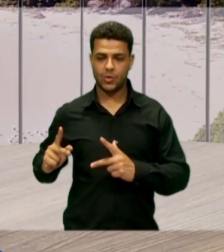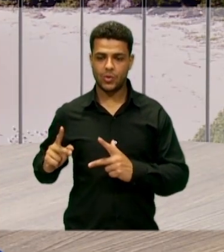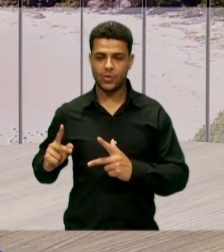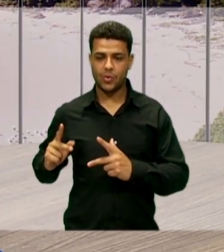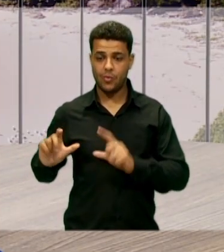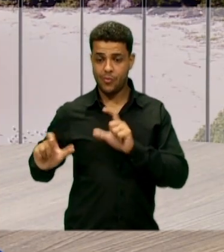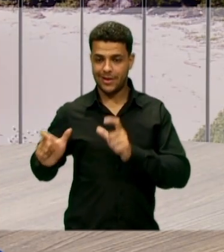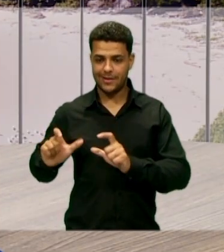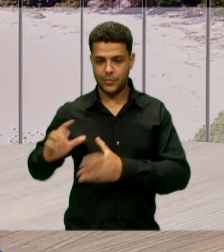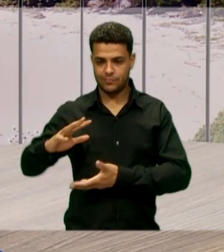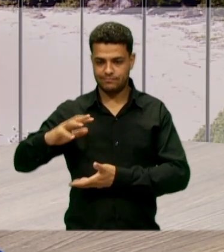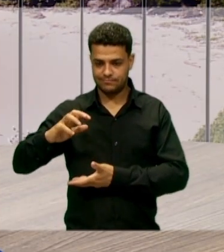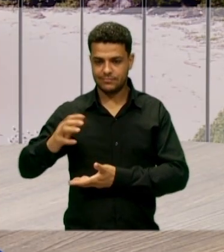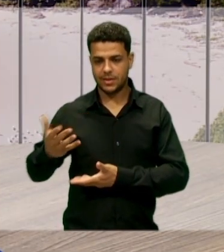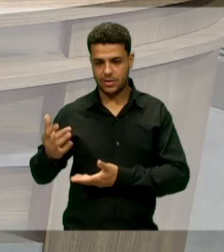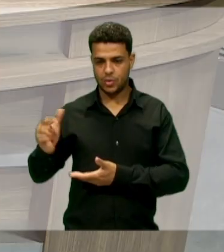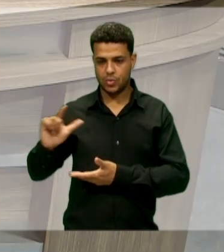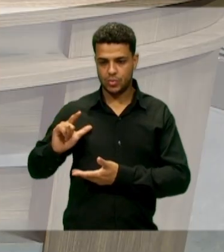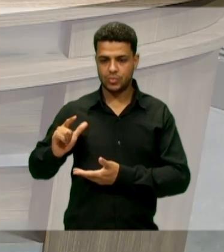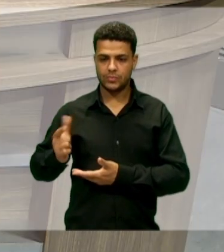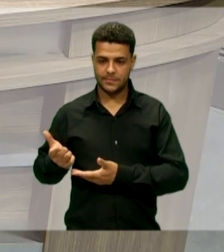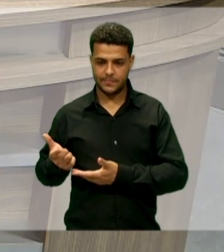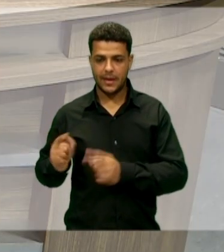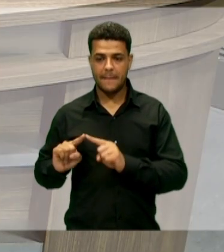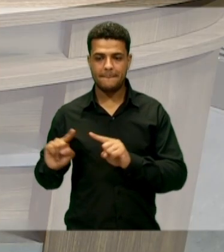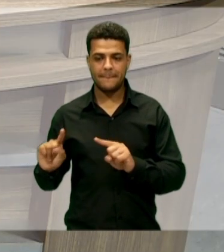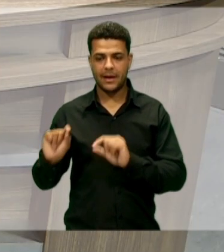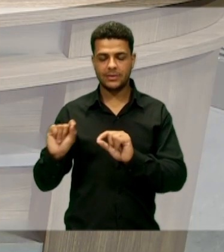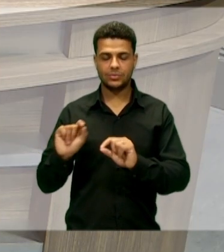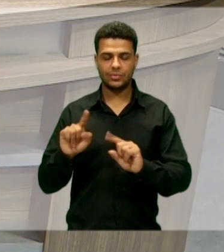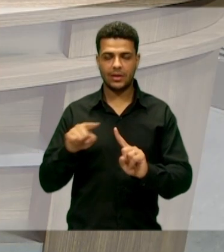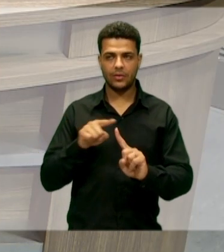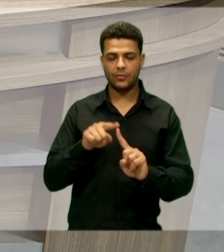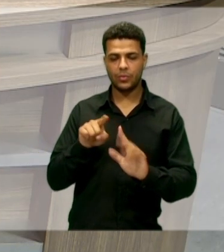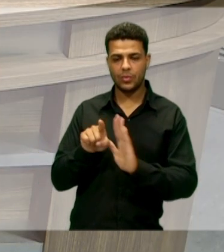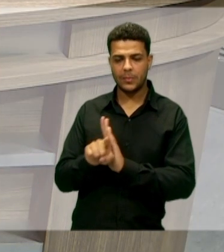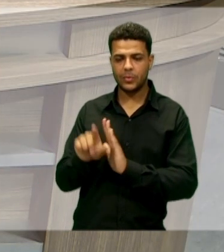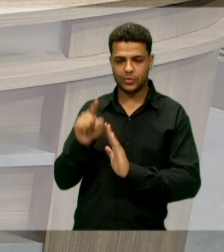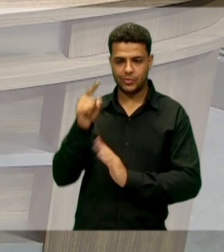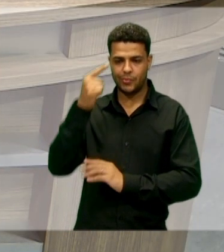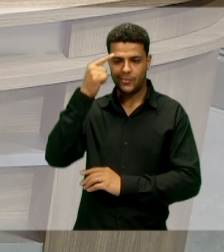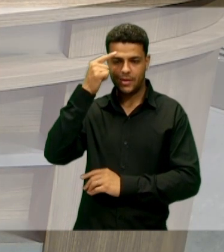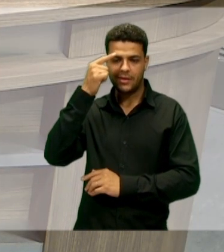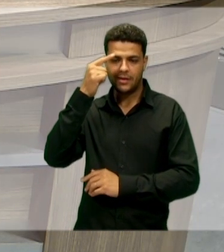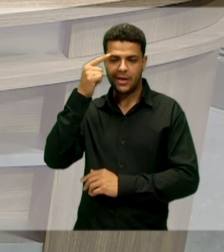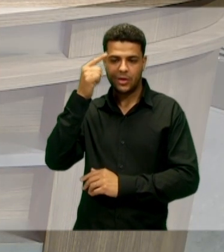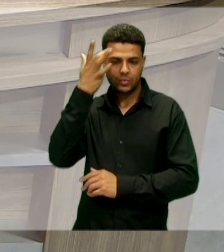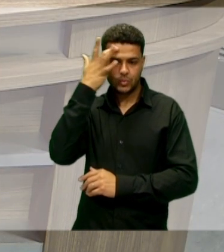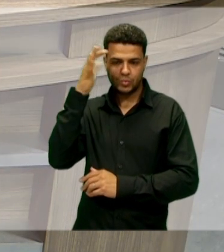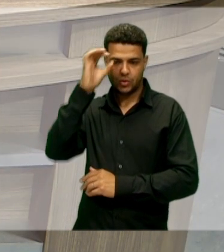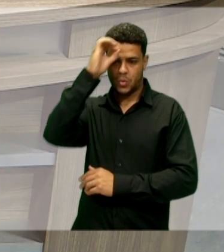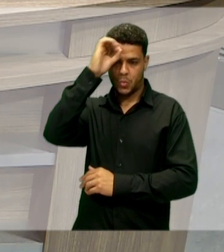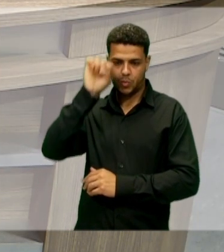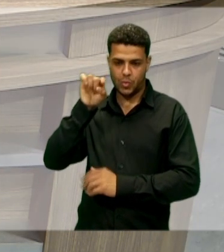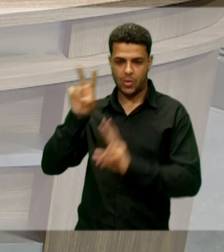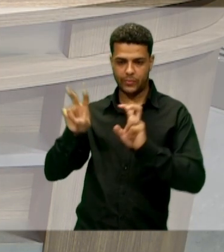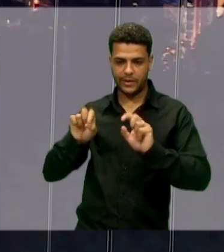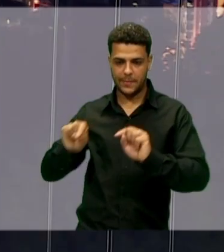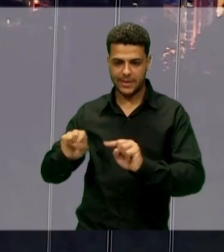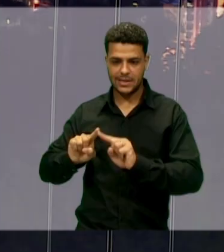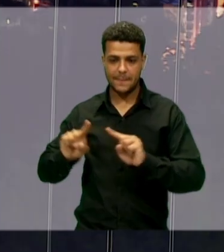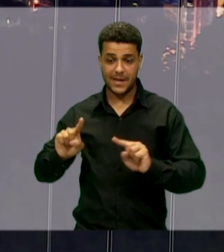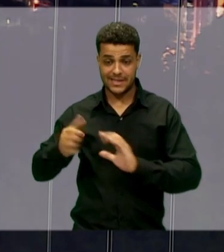à quimioterapia. Isso tem a ver, doutor, porque eu sou leiga nesse assunto, né? Isso tem a ver com